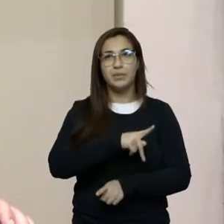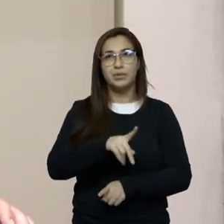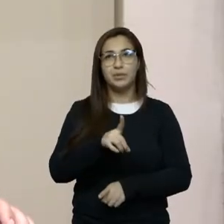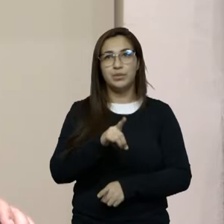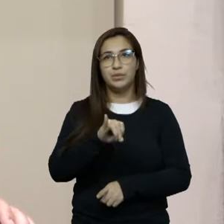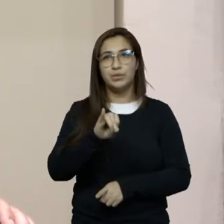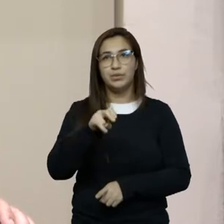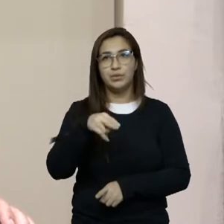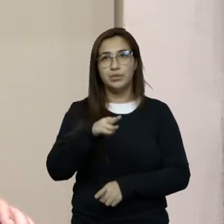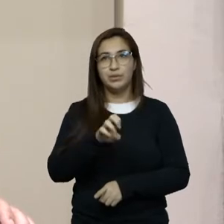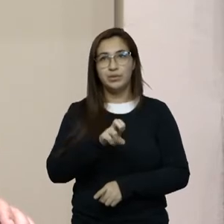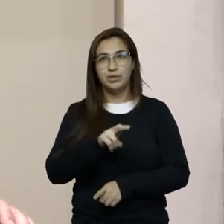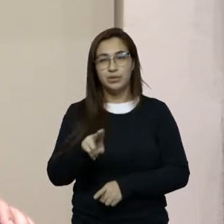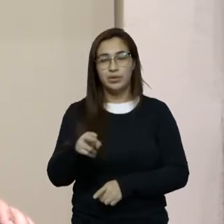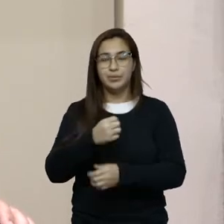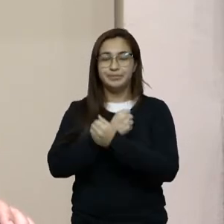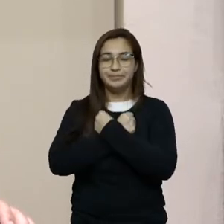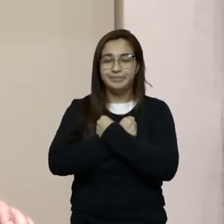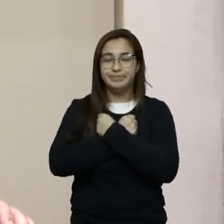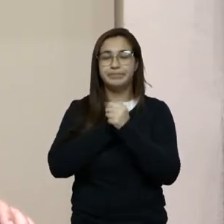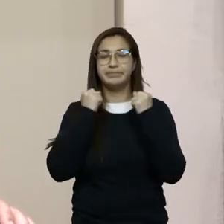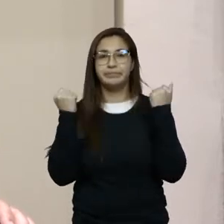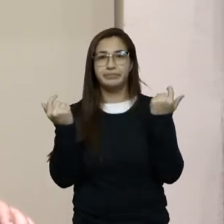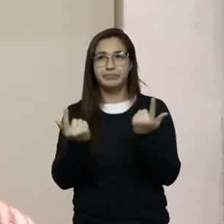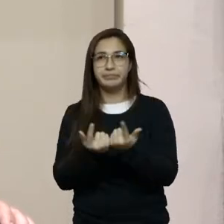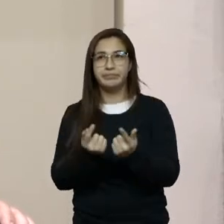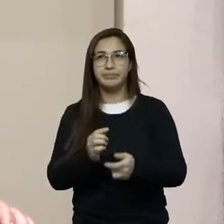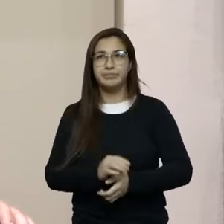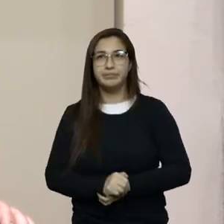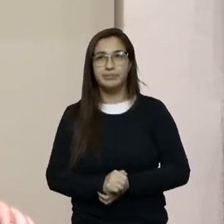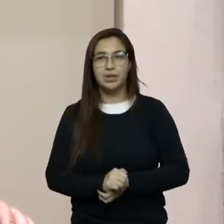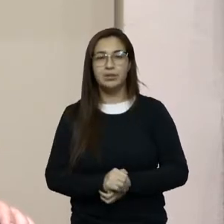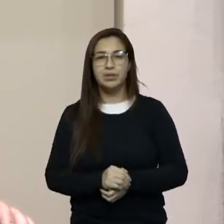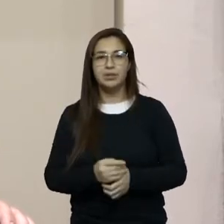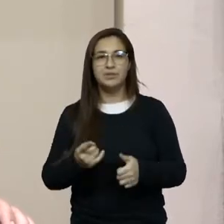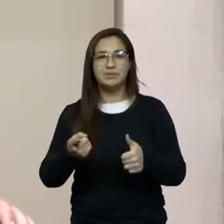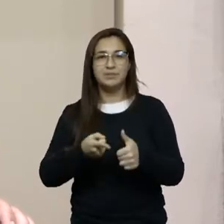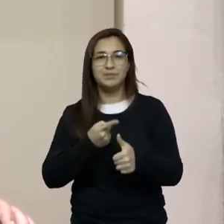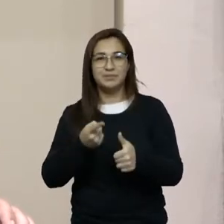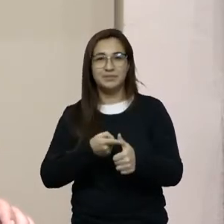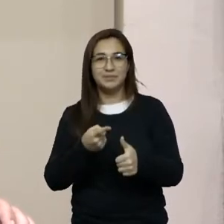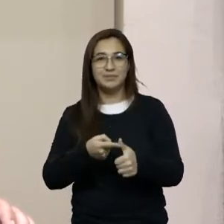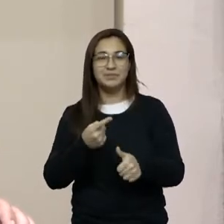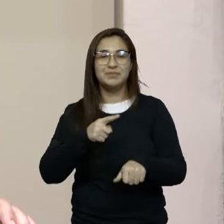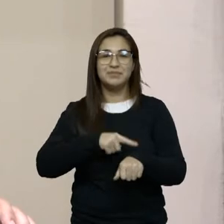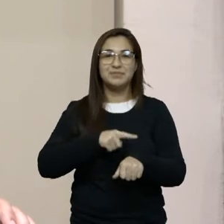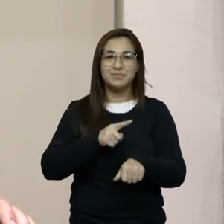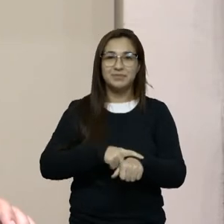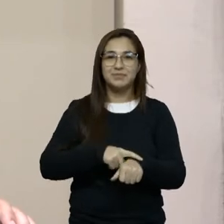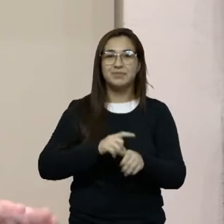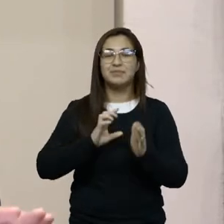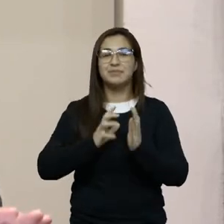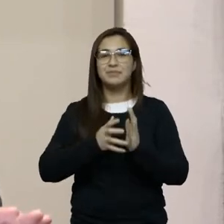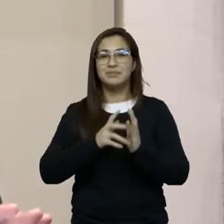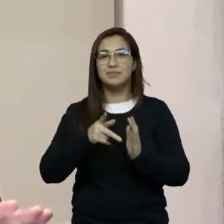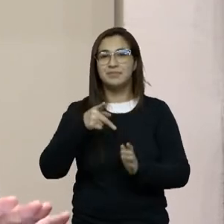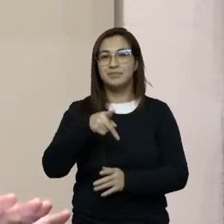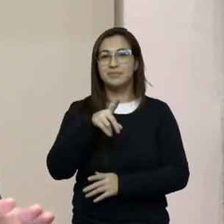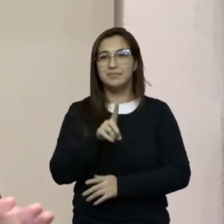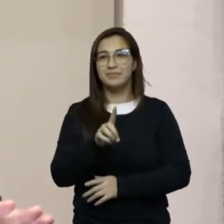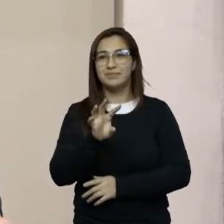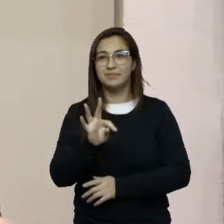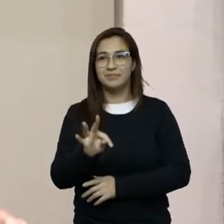abraço dessa casa o primeiro horário aos partidos e do bloco PDT